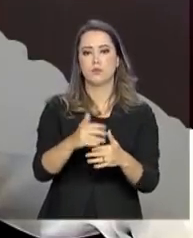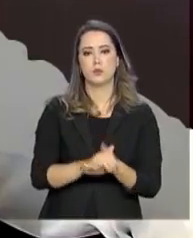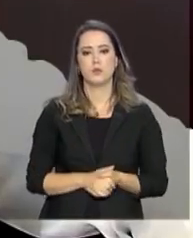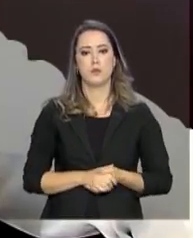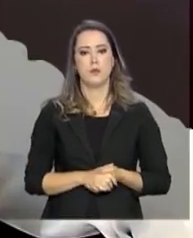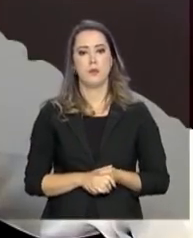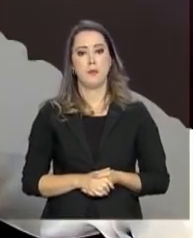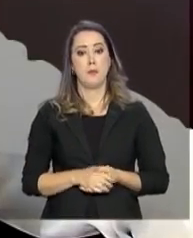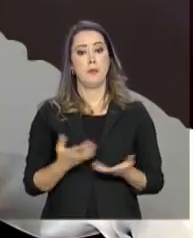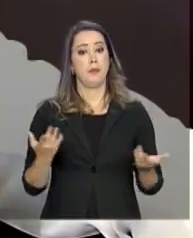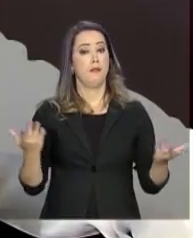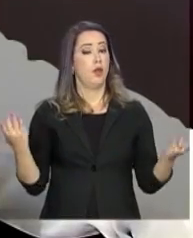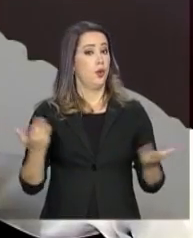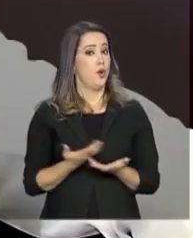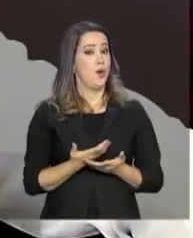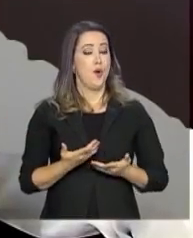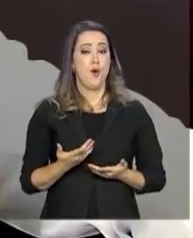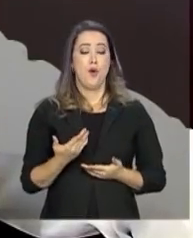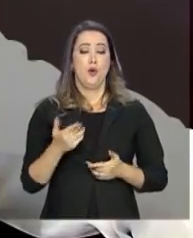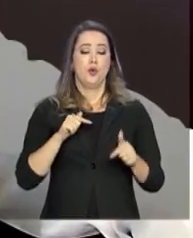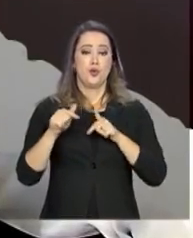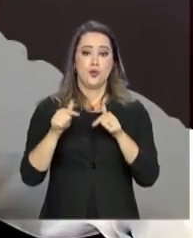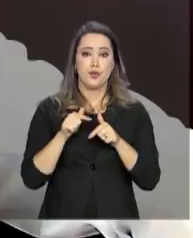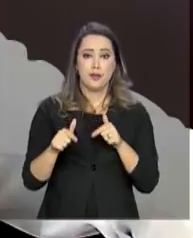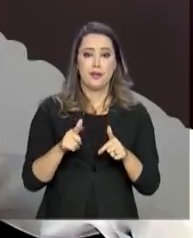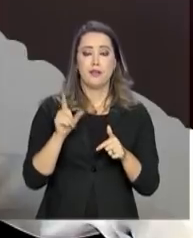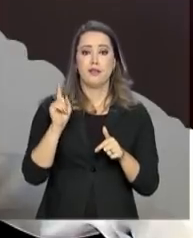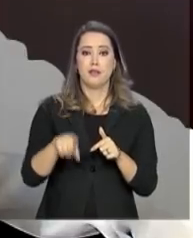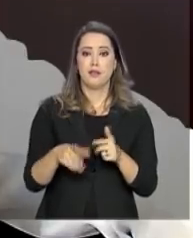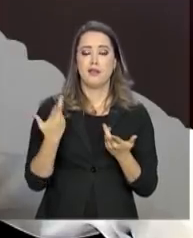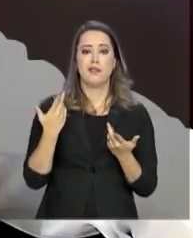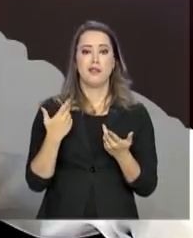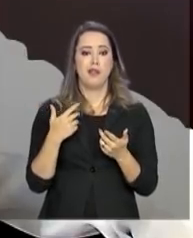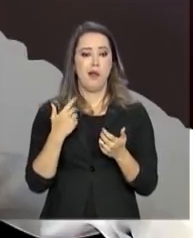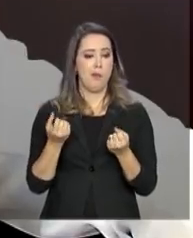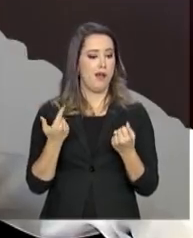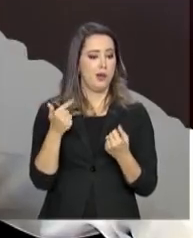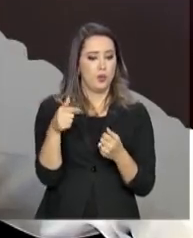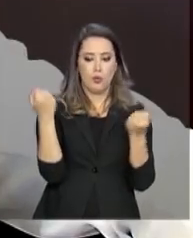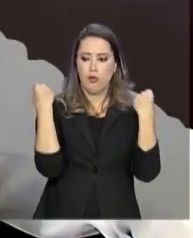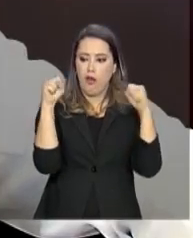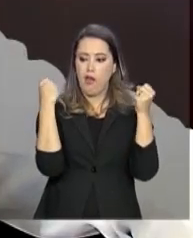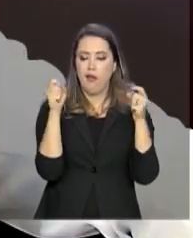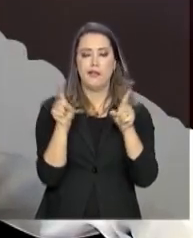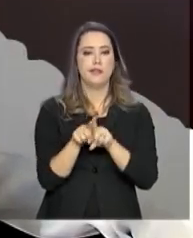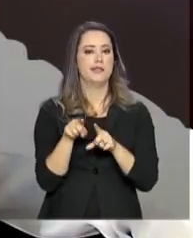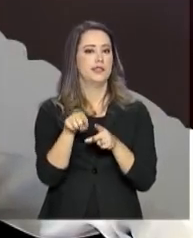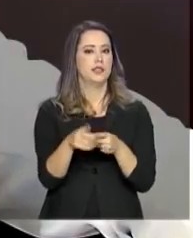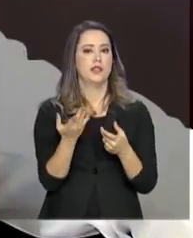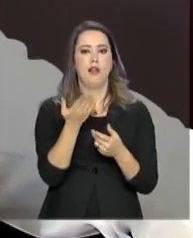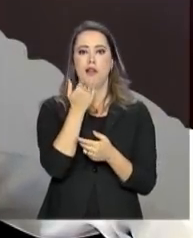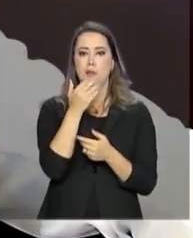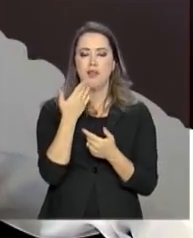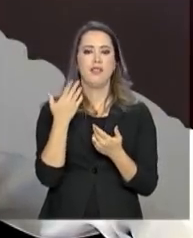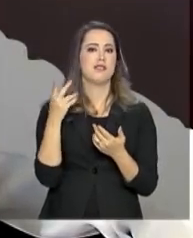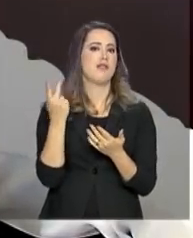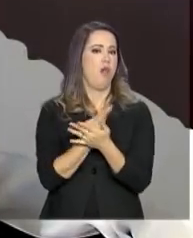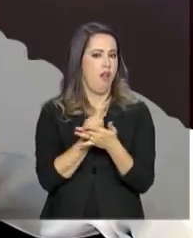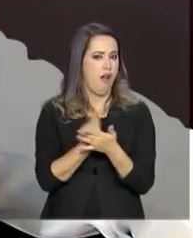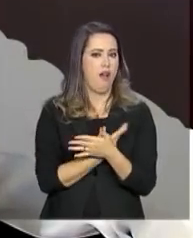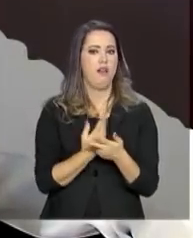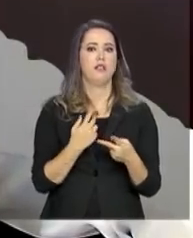os deslocamentos sedentários lazer sedentário e uma comida absolutamente inadequada é